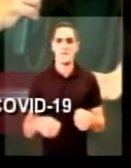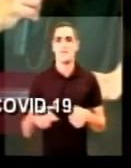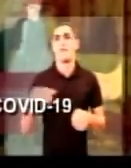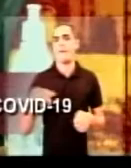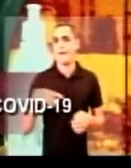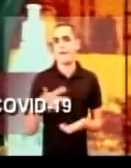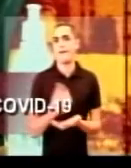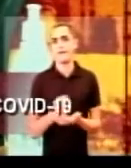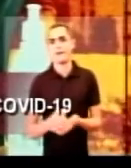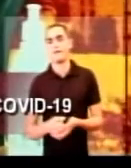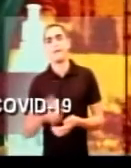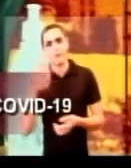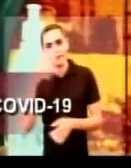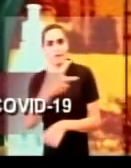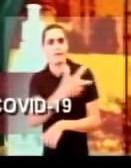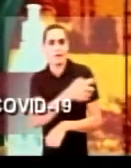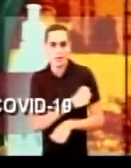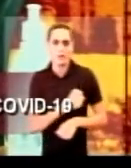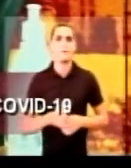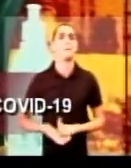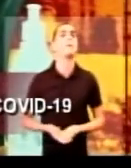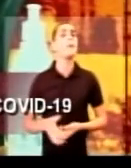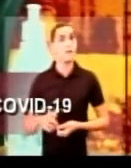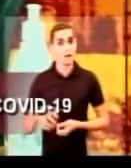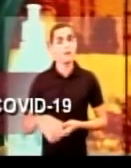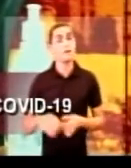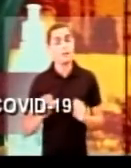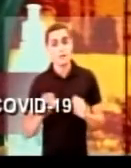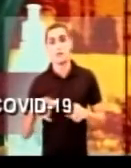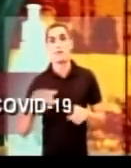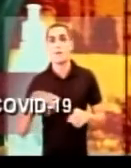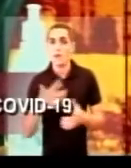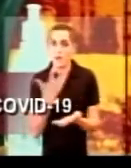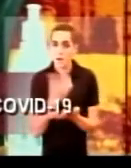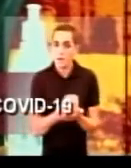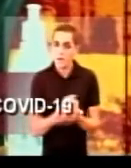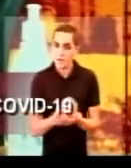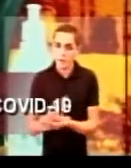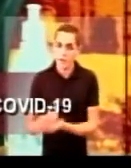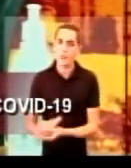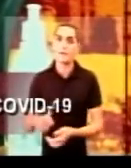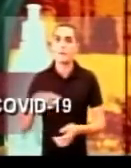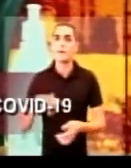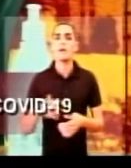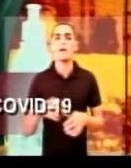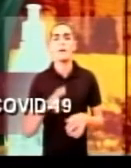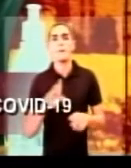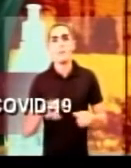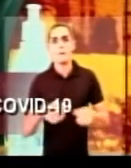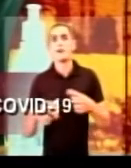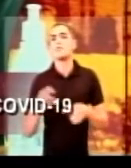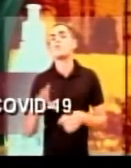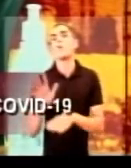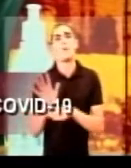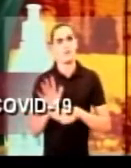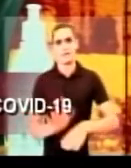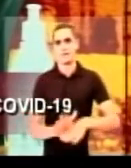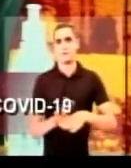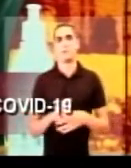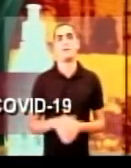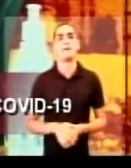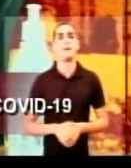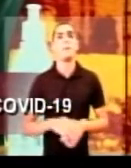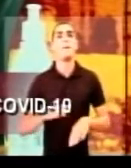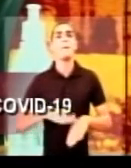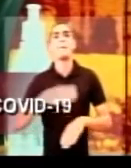ele é um facilitador, mas ele não vai ser uma exigência. O que é importante é que todas as pessoas tenham o seu